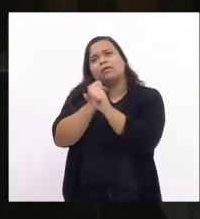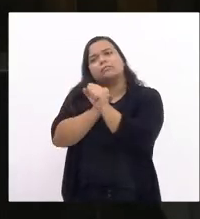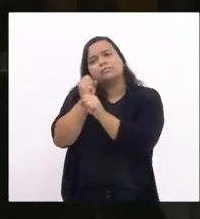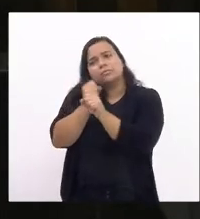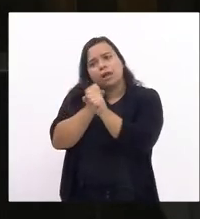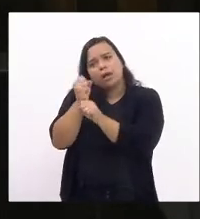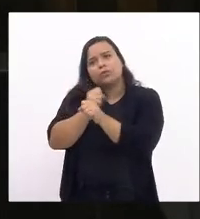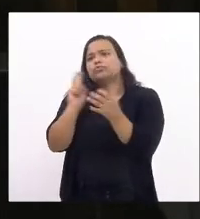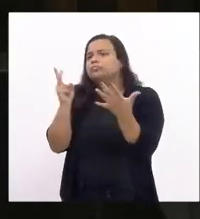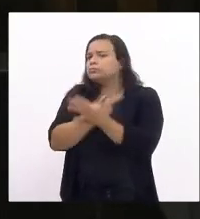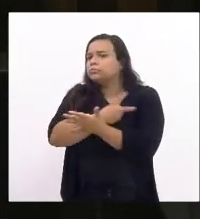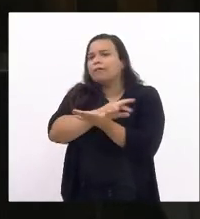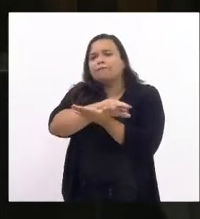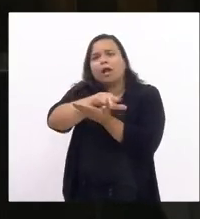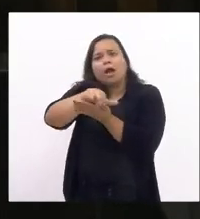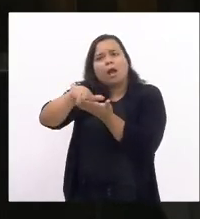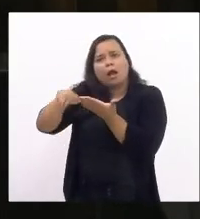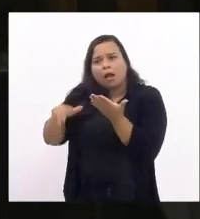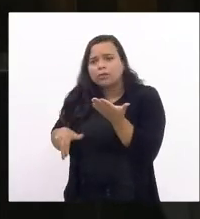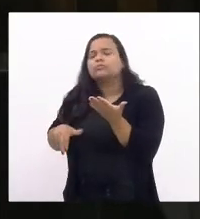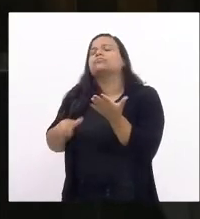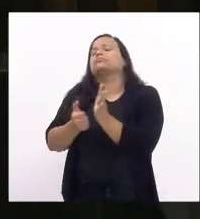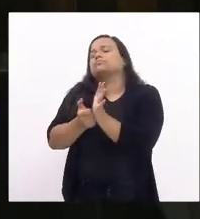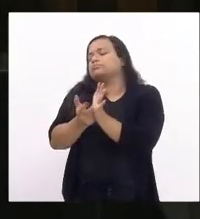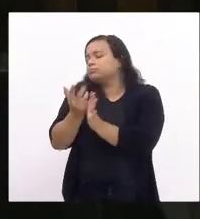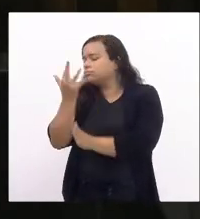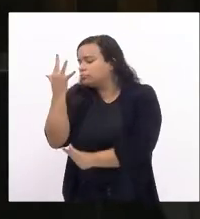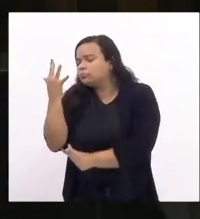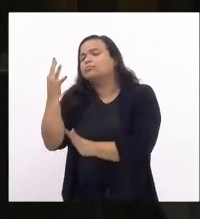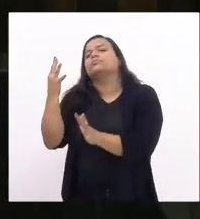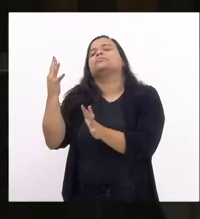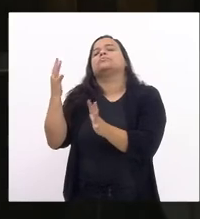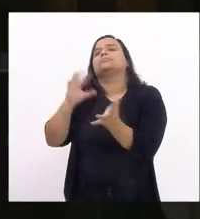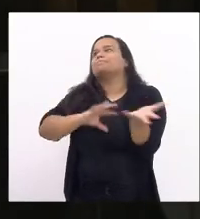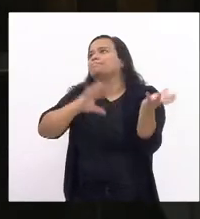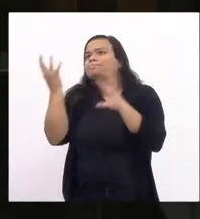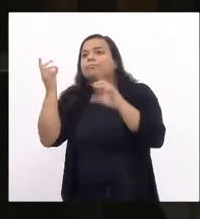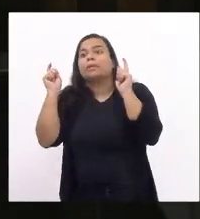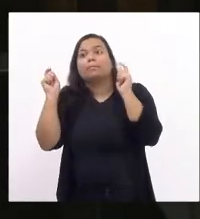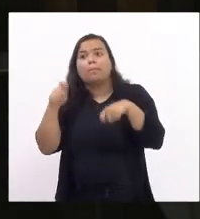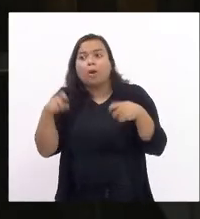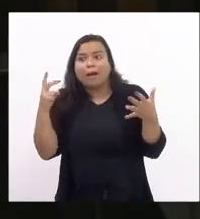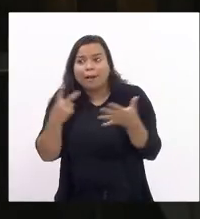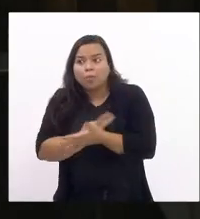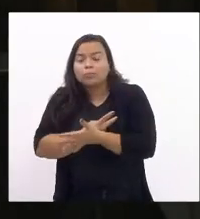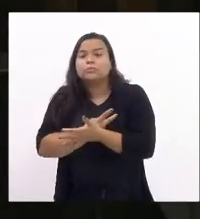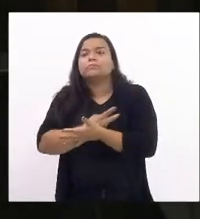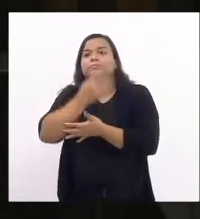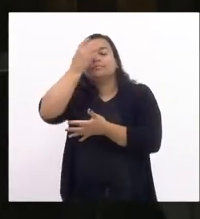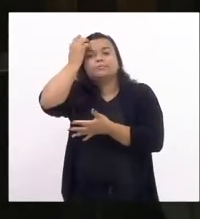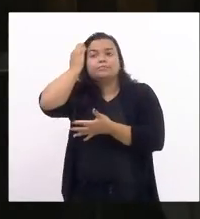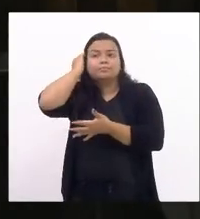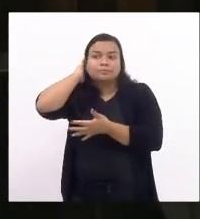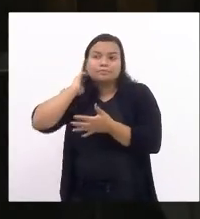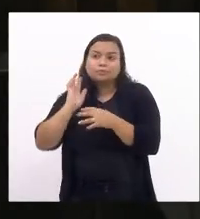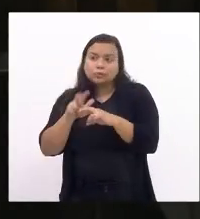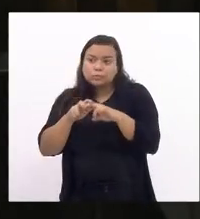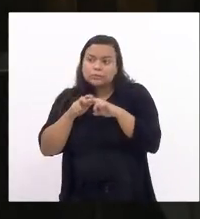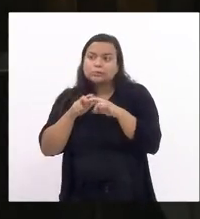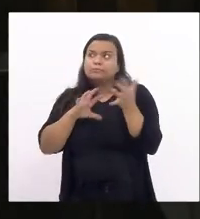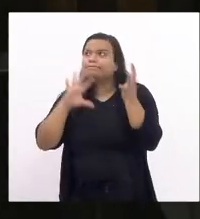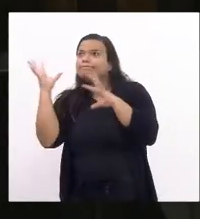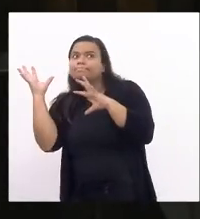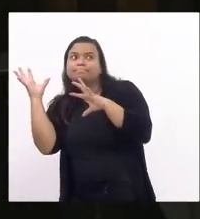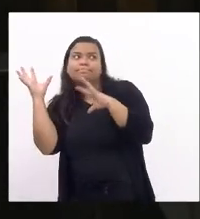tragédias drásticas, e isso pode estar tanto ligado à intensificação dos extremos climáticos,